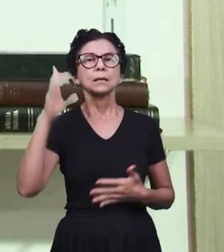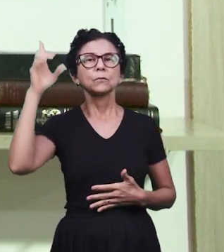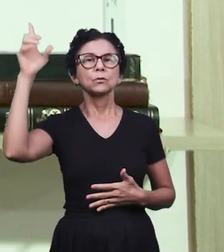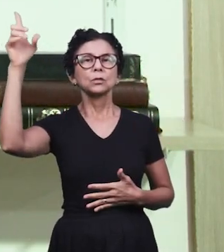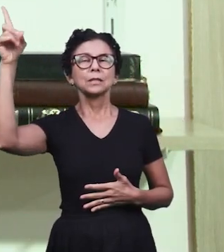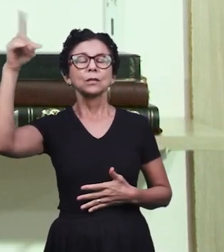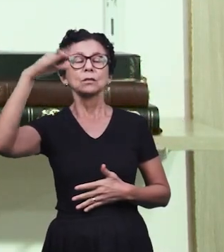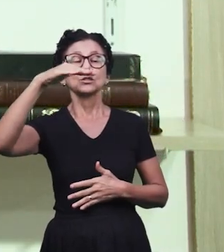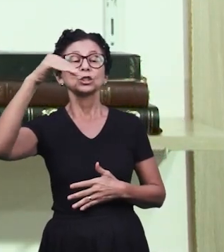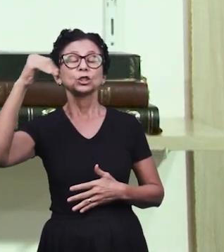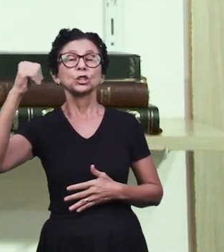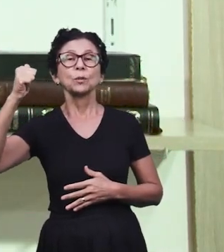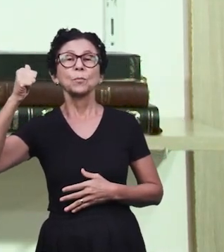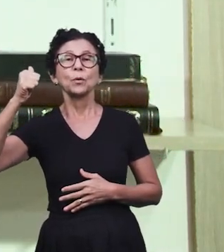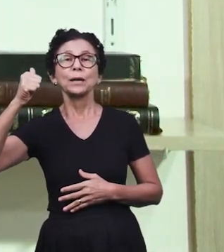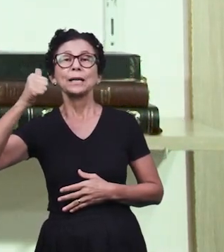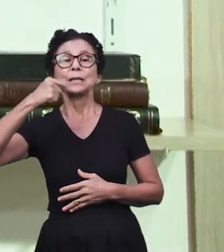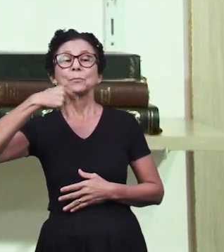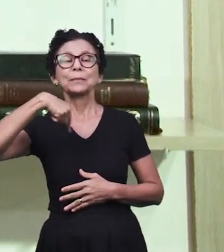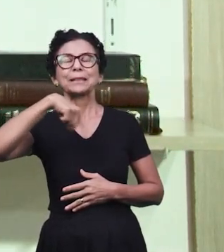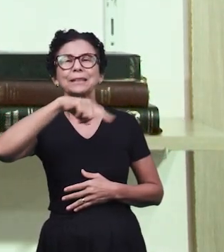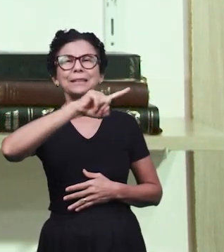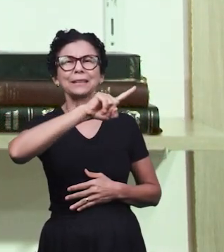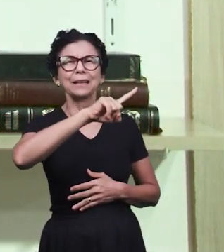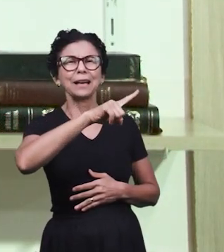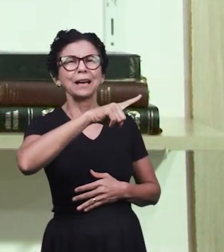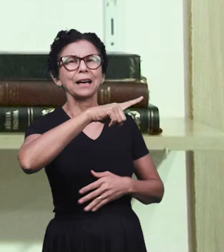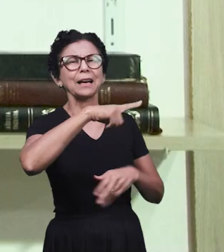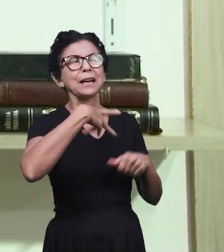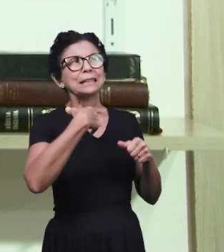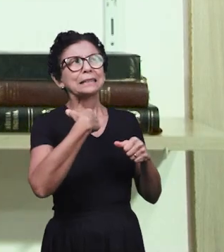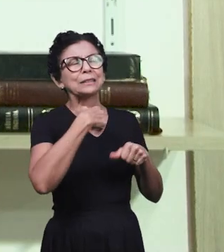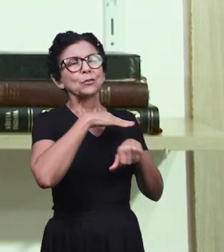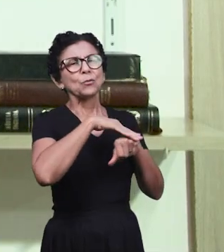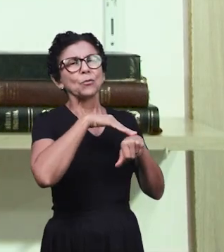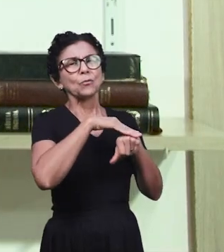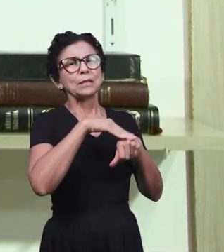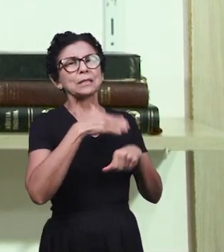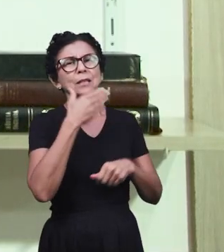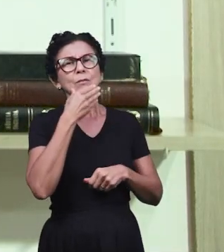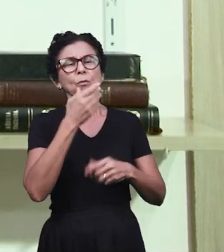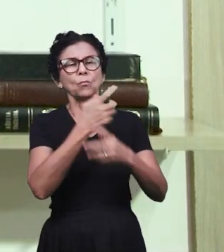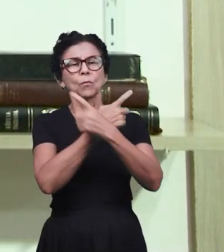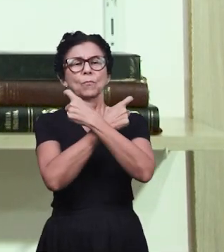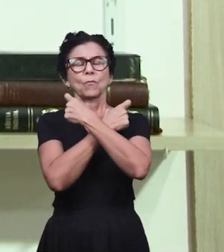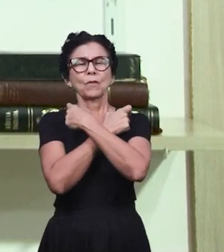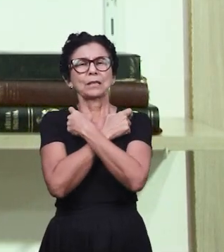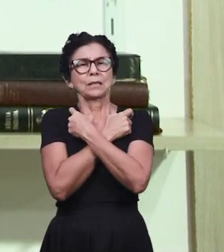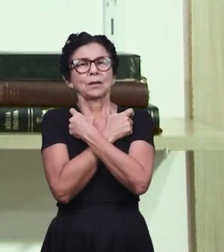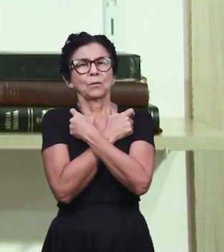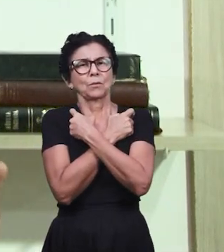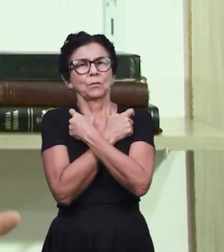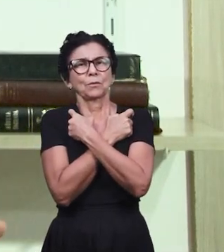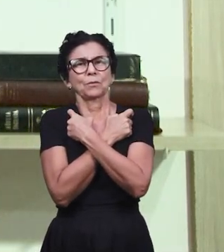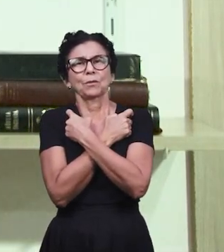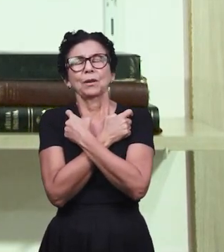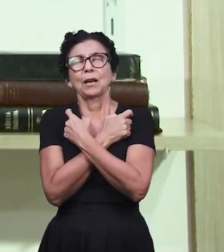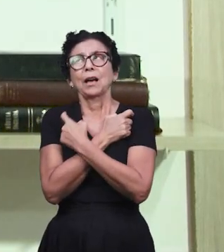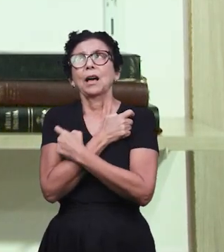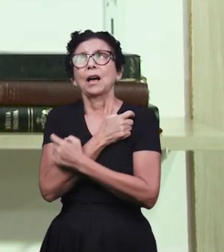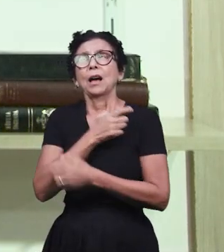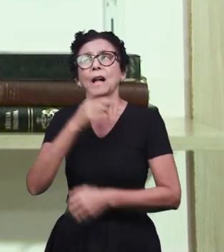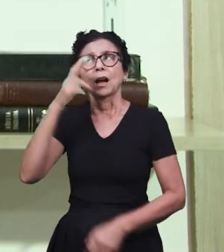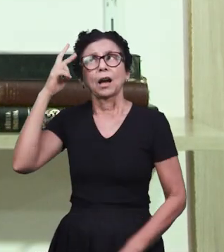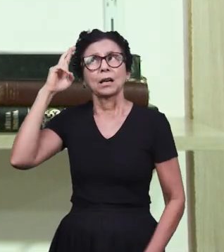Faraó. Mas ele não se sentia capaz. Ele dizia, eu não sou eloquente. Sou pesado de